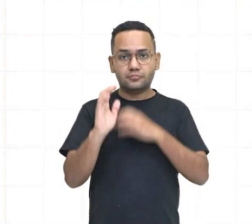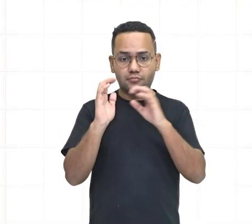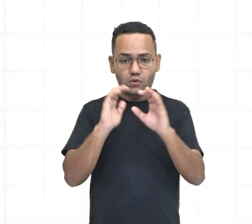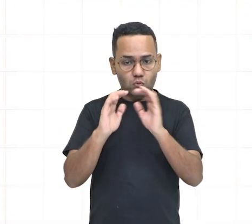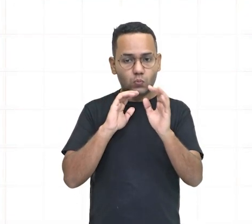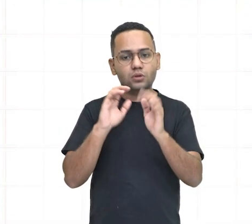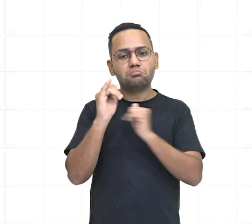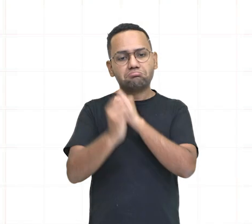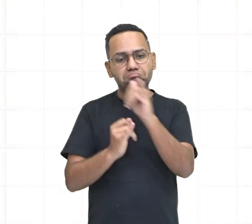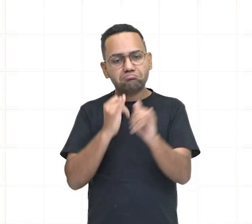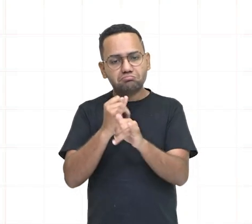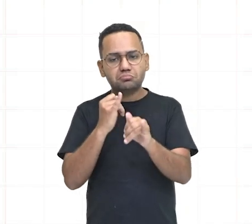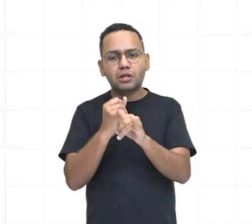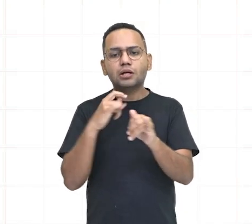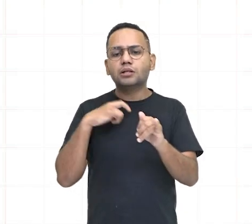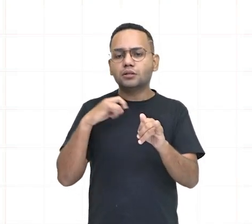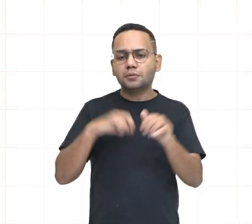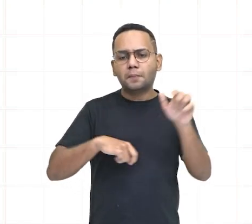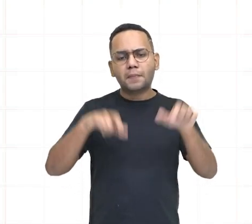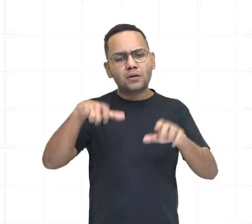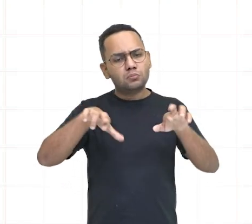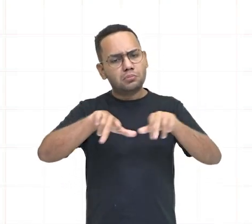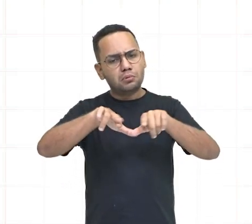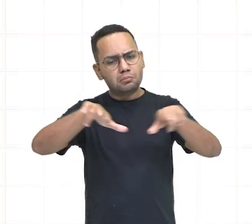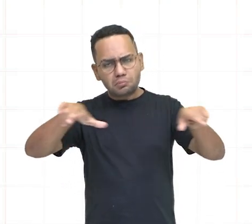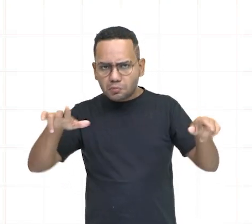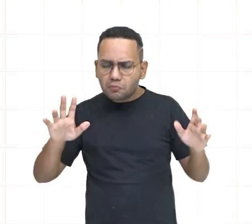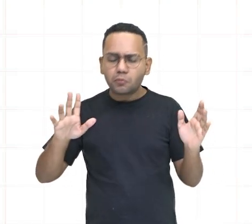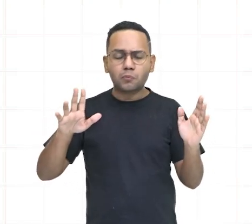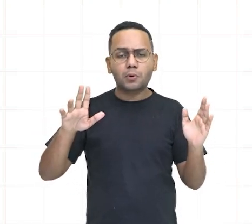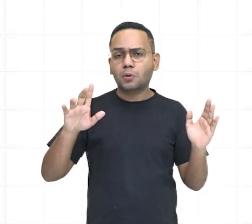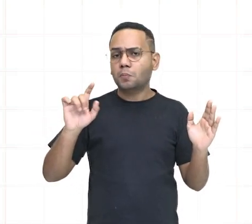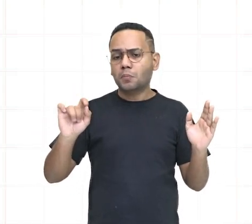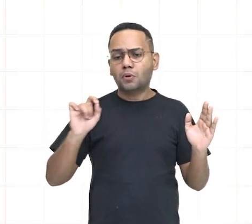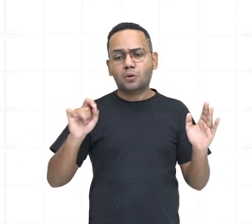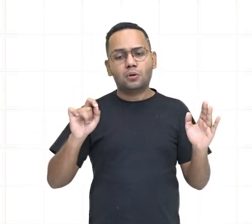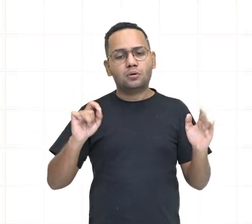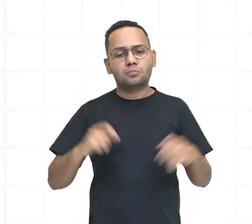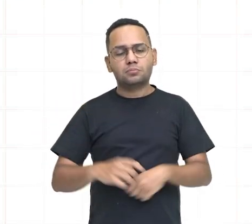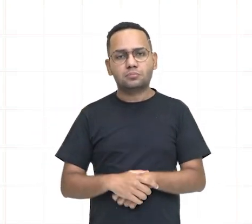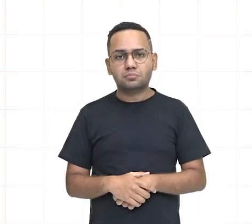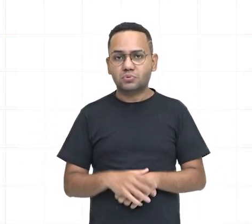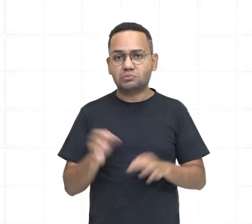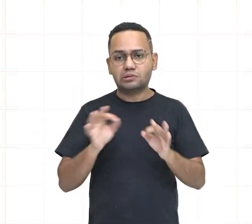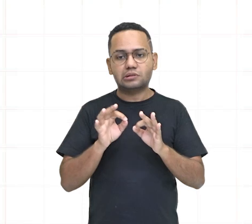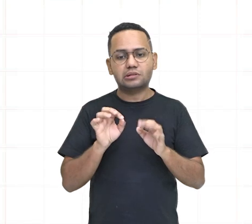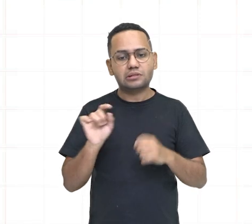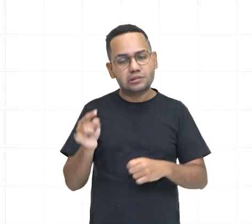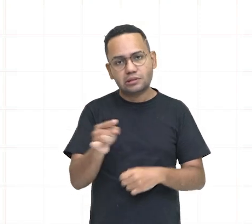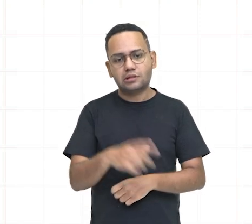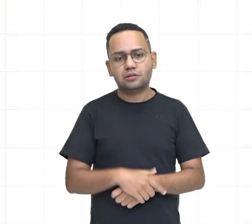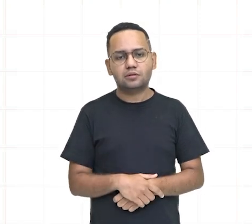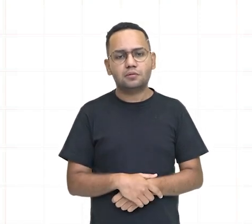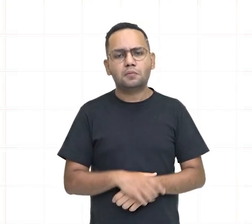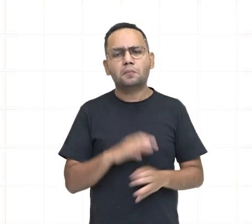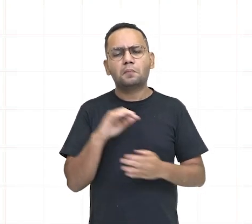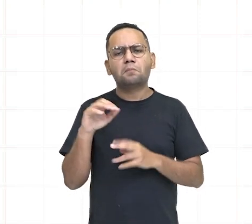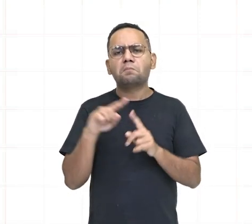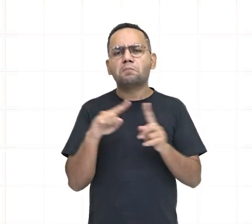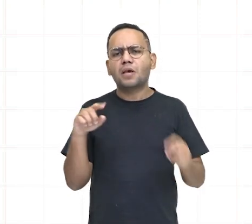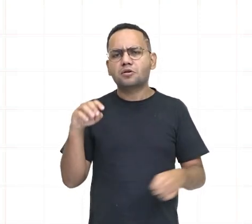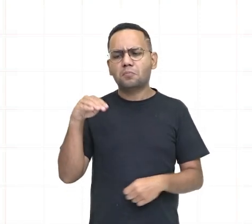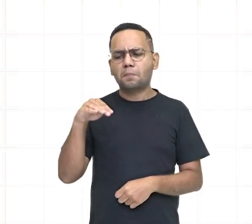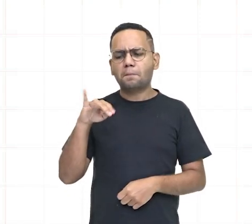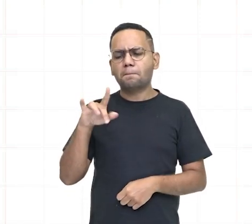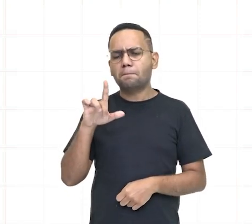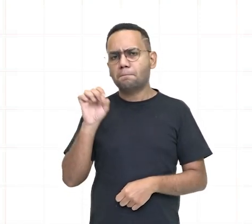empresa separadas por milhares de quilômetros. A isso, Milton Santos chamava do momento único.